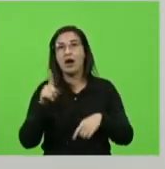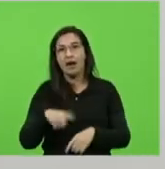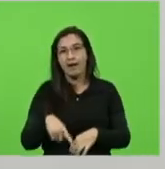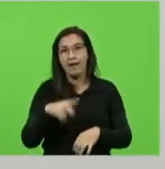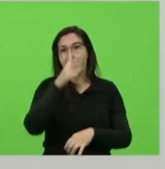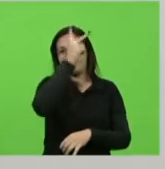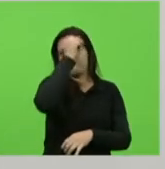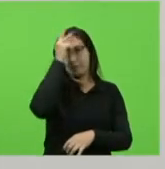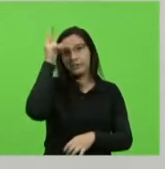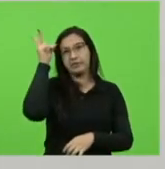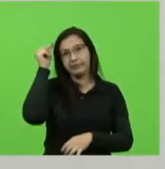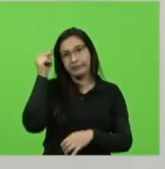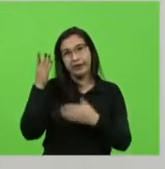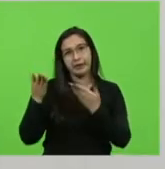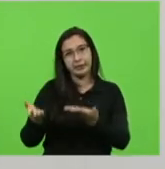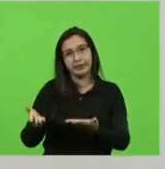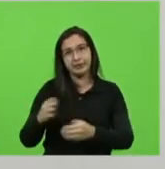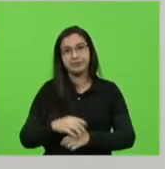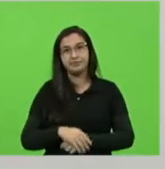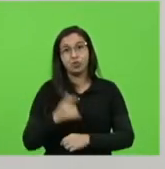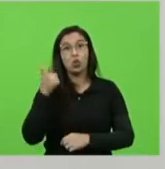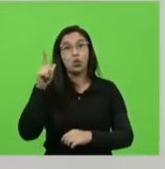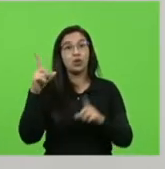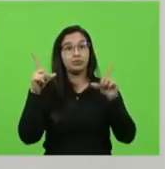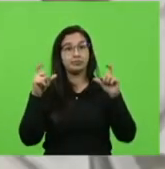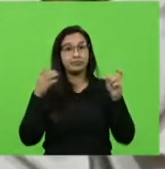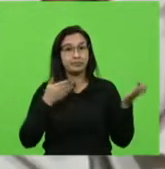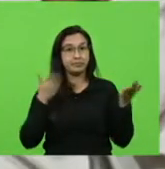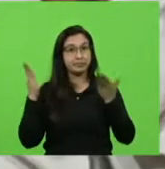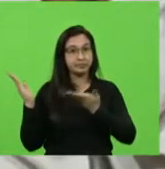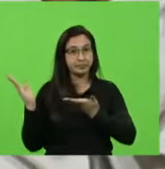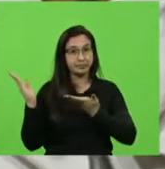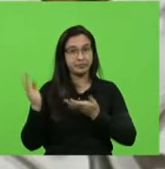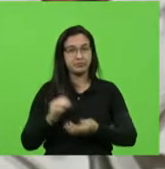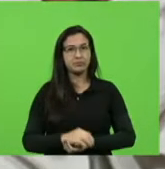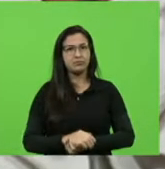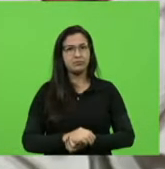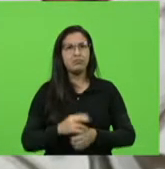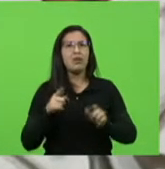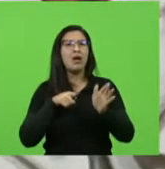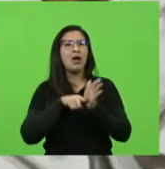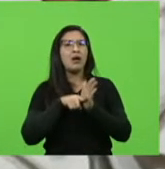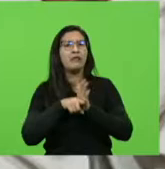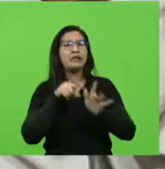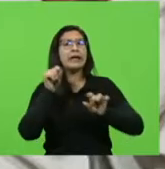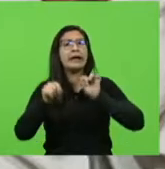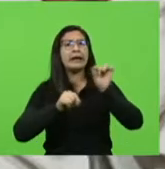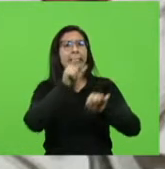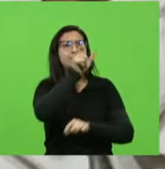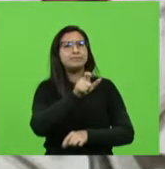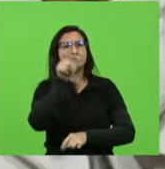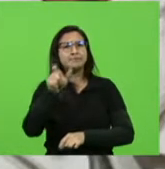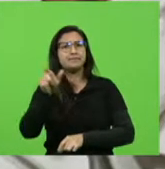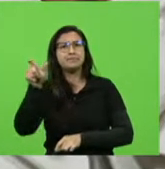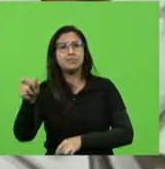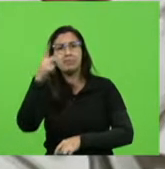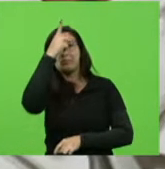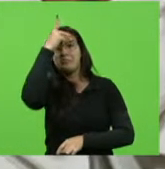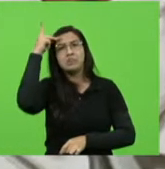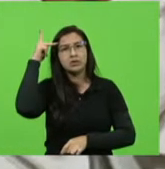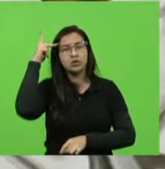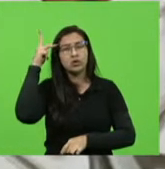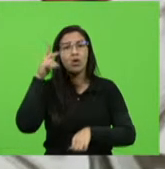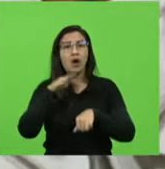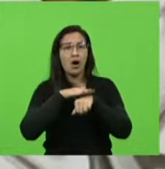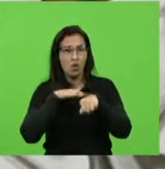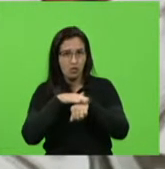que vão receber o recurso. Pode colocar mais uma imagem. E nós fomos, então, investigar quem eram essas pessoas, porque, obviamente, conversando com a